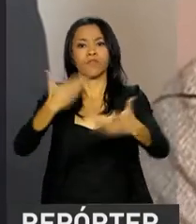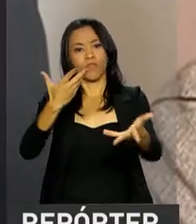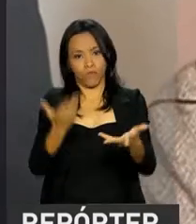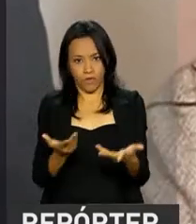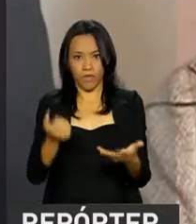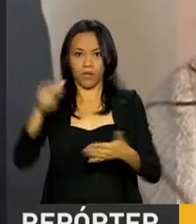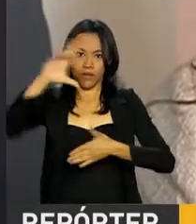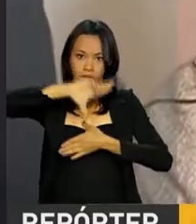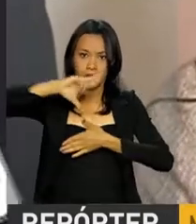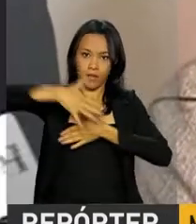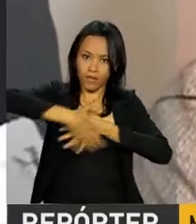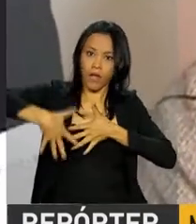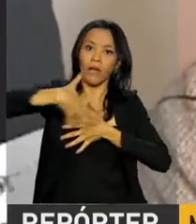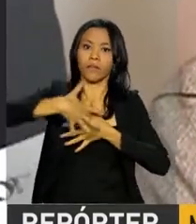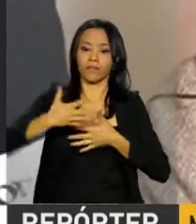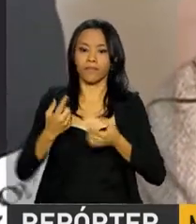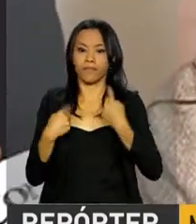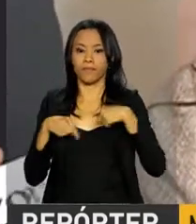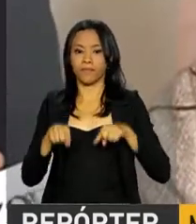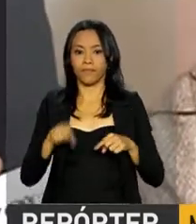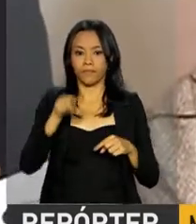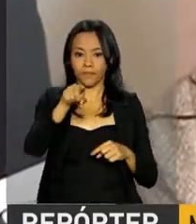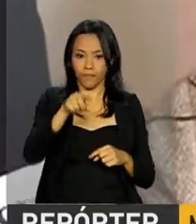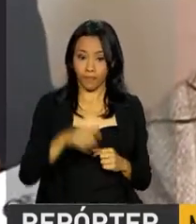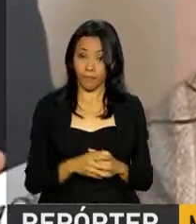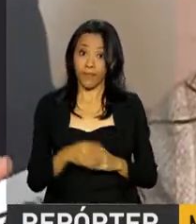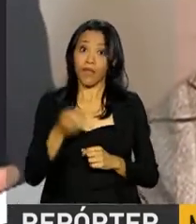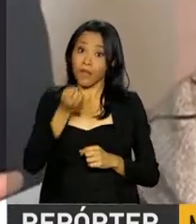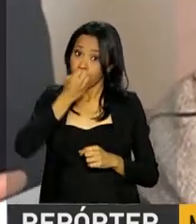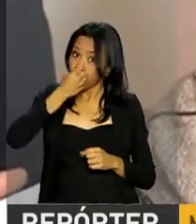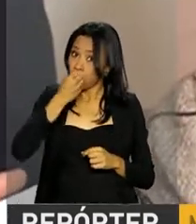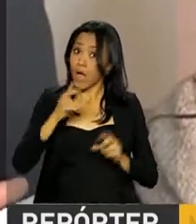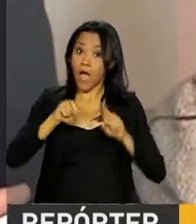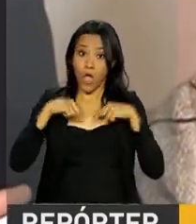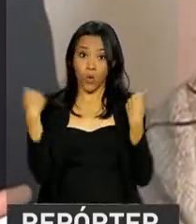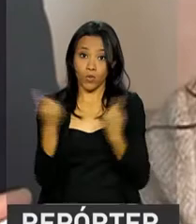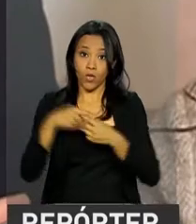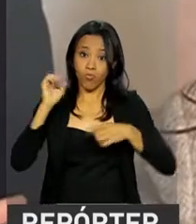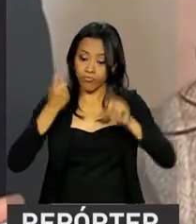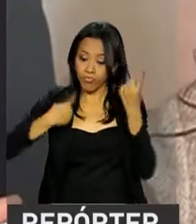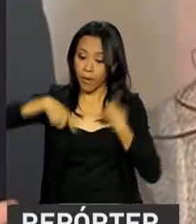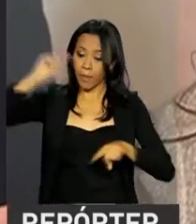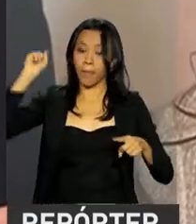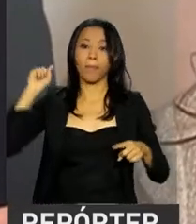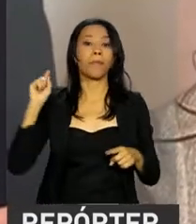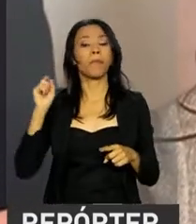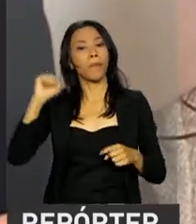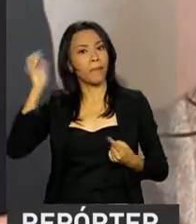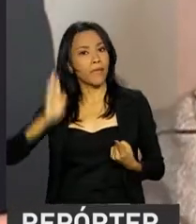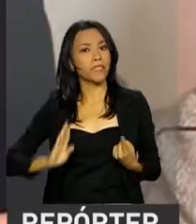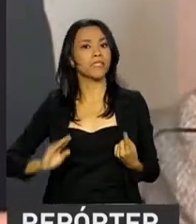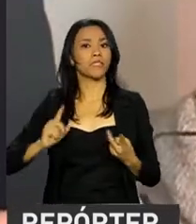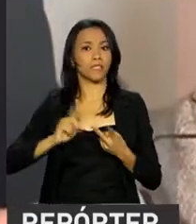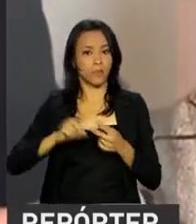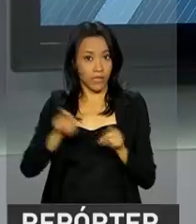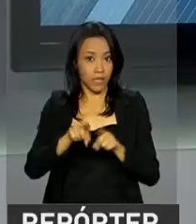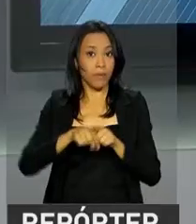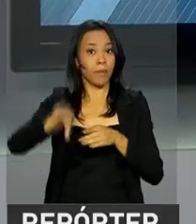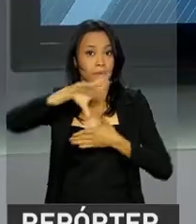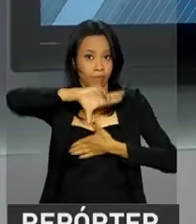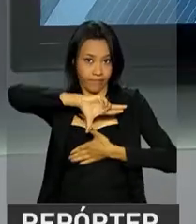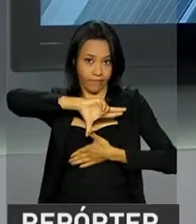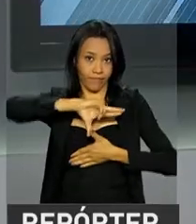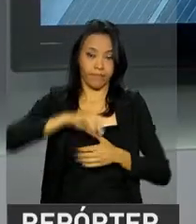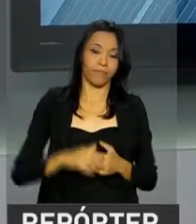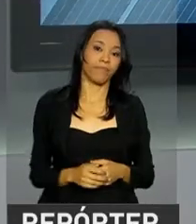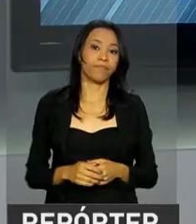estamos seguros que estava ser una e citou se a reuniões com muitos frutos para brasília para latino américa